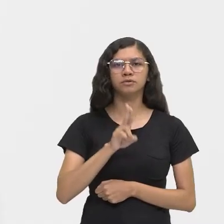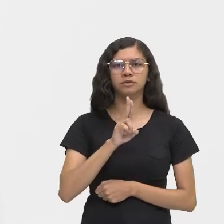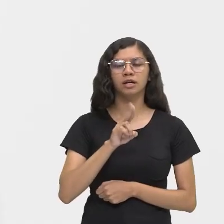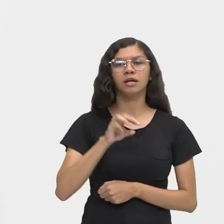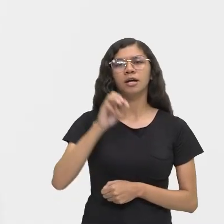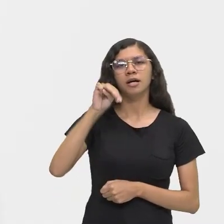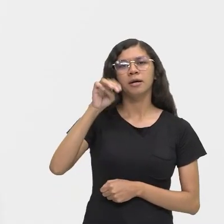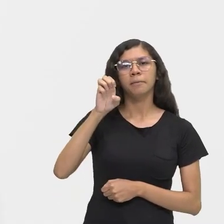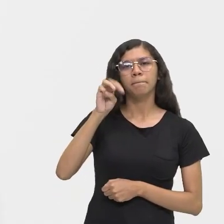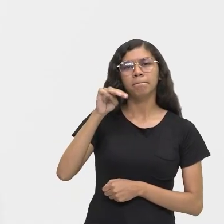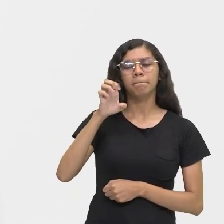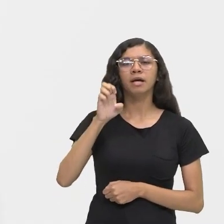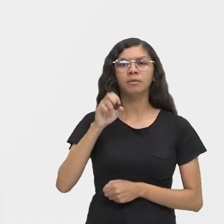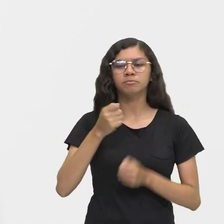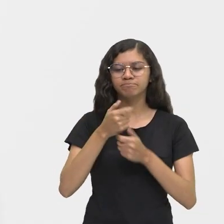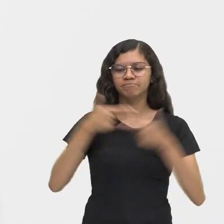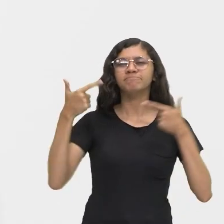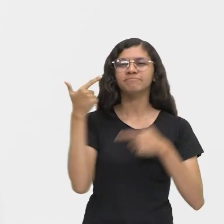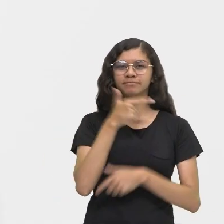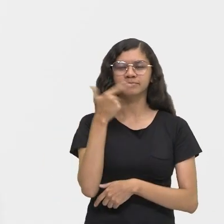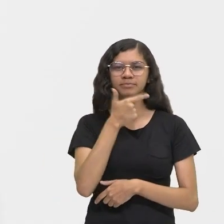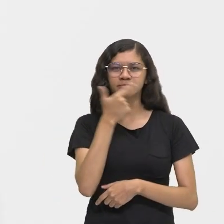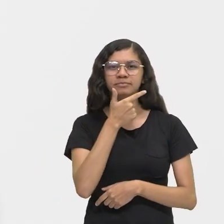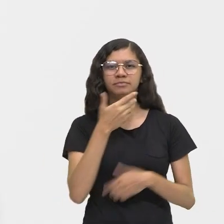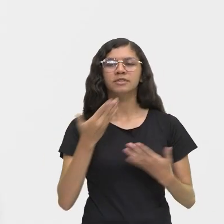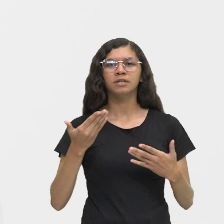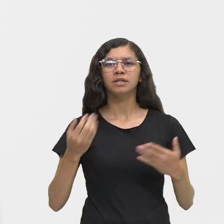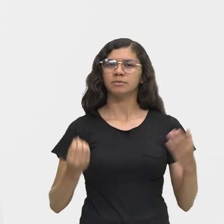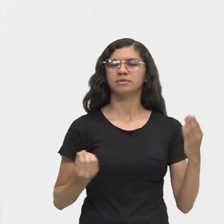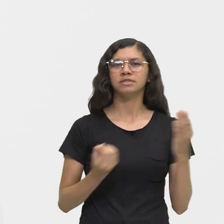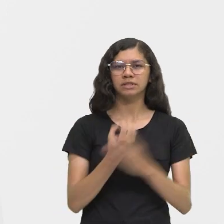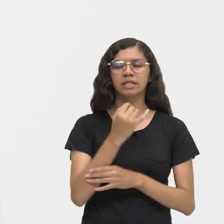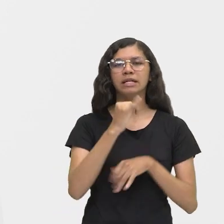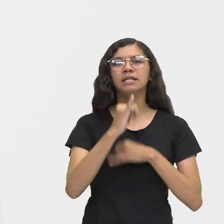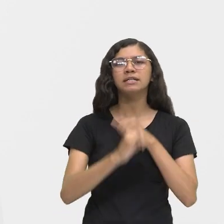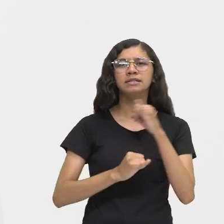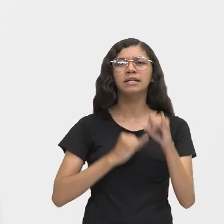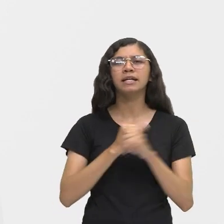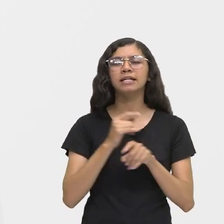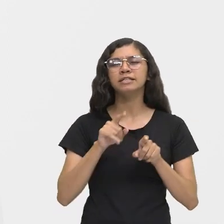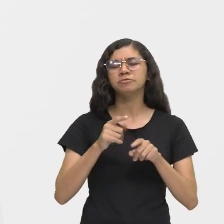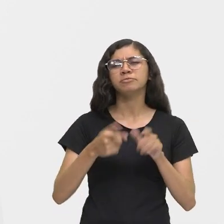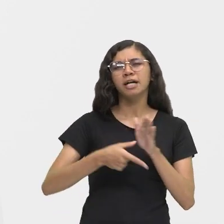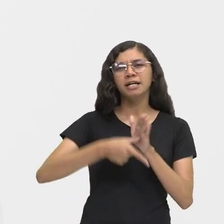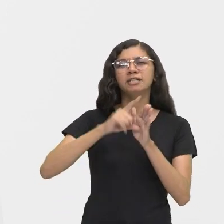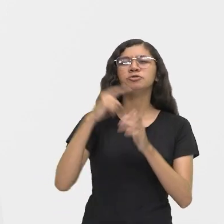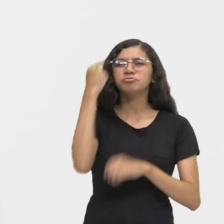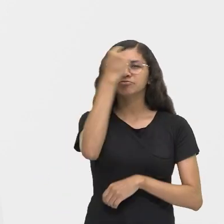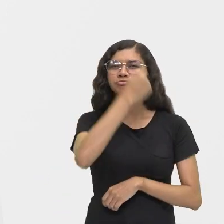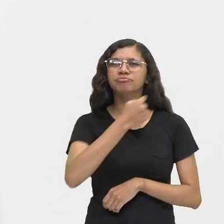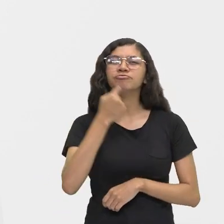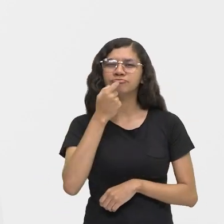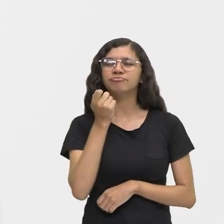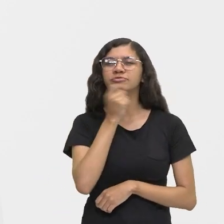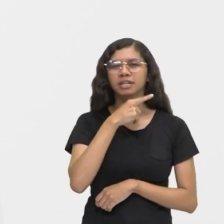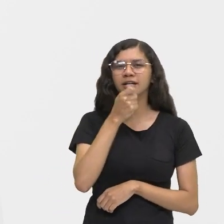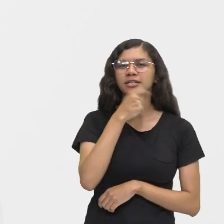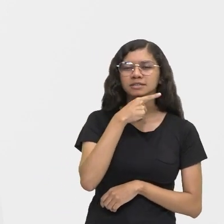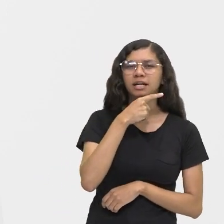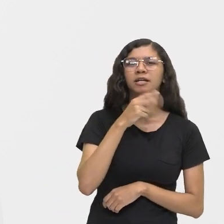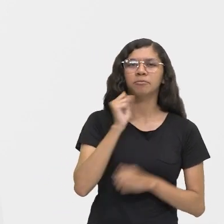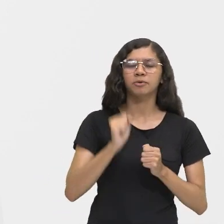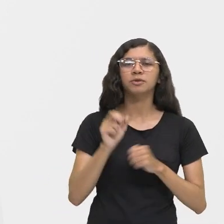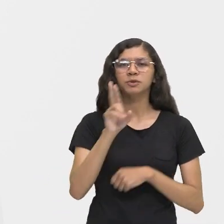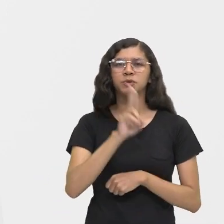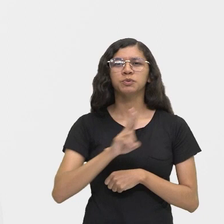memes. Então, os memes surgiram na internet como carinhas engraçadas que poderiam ser usadas